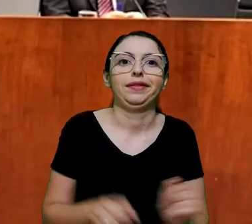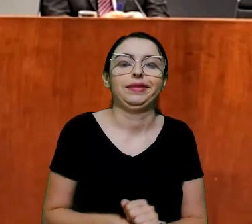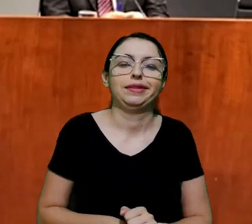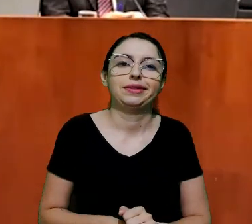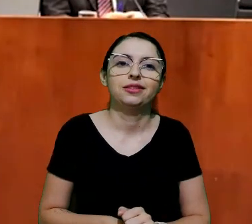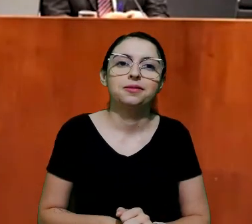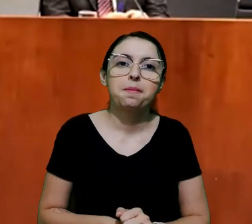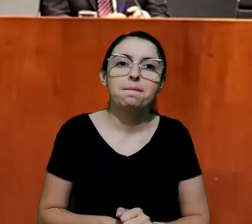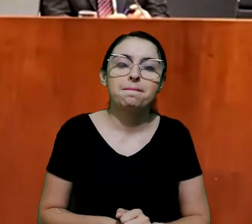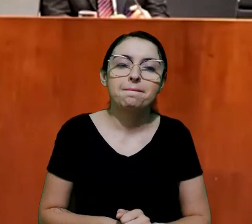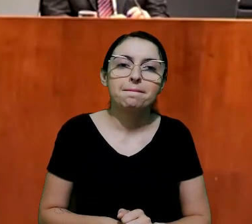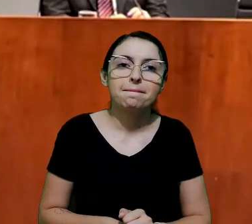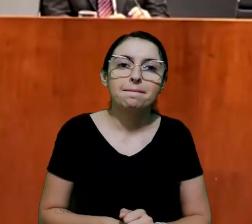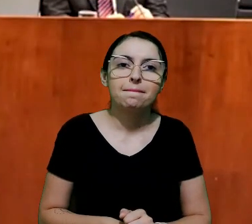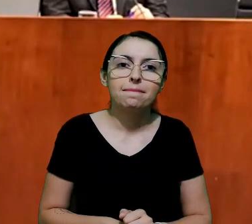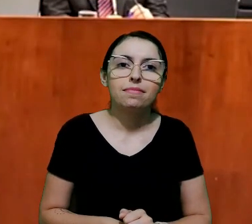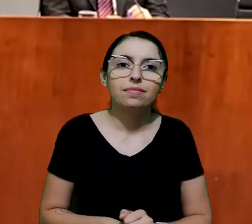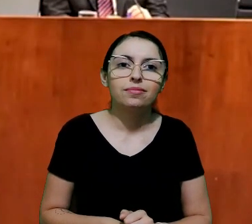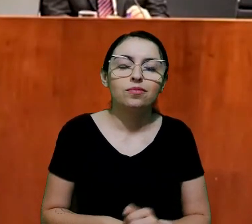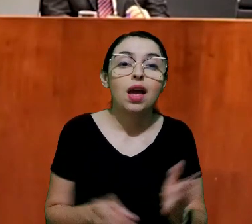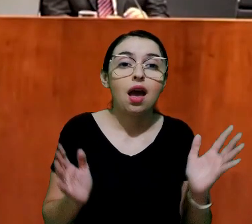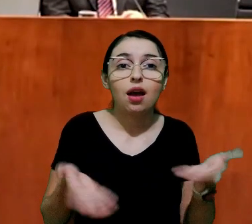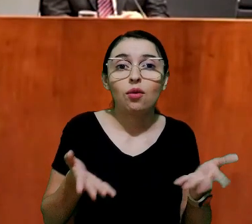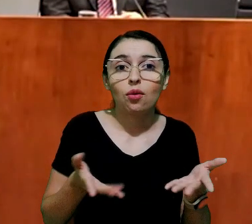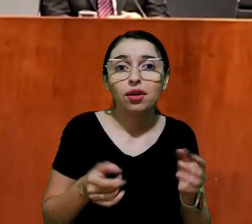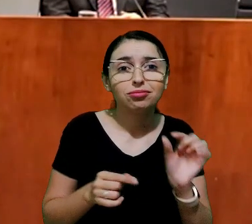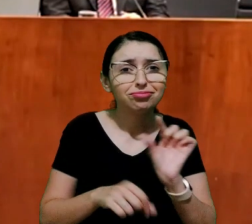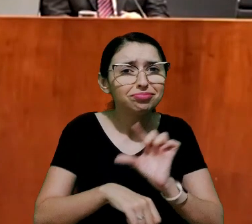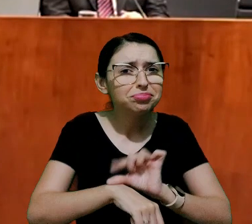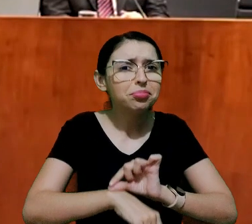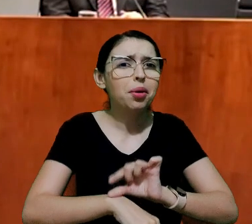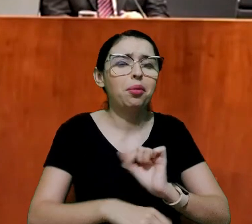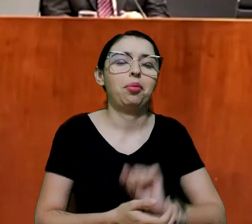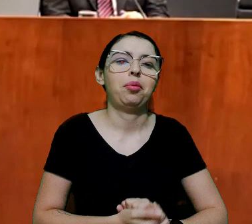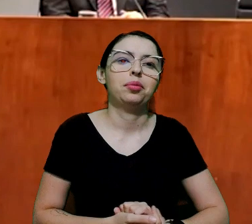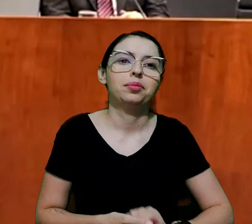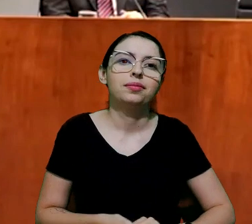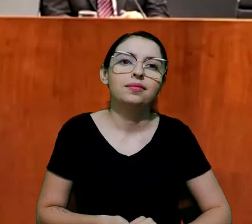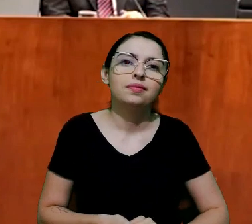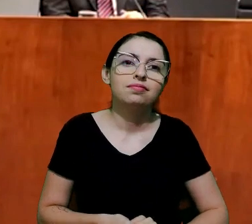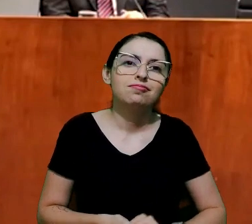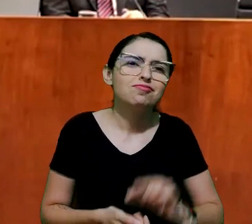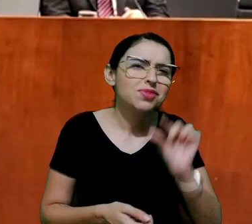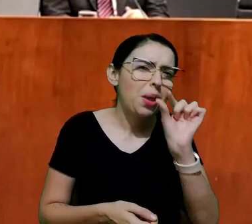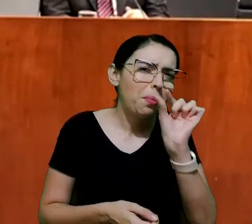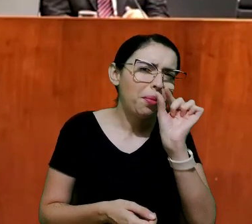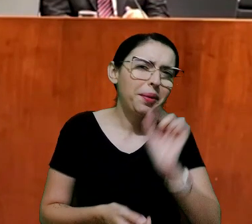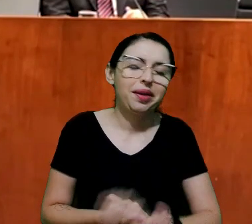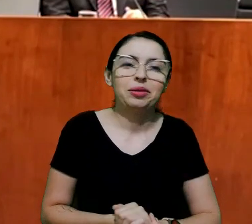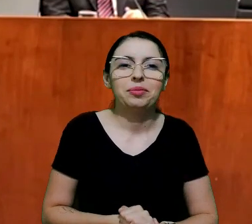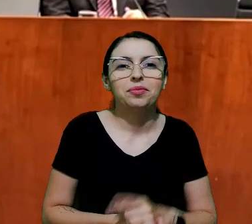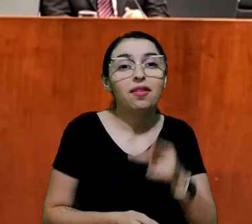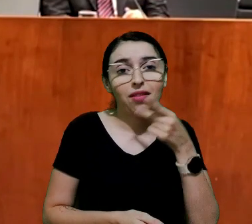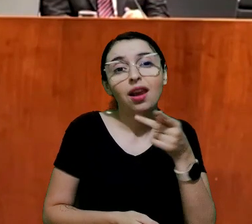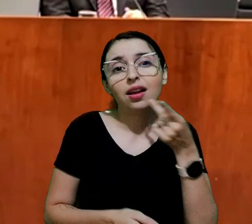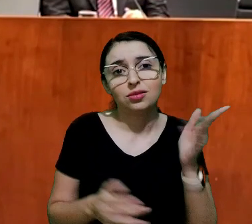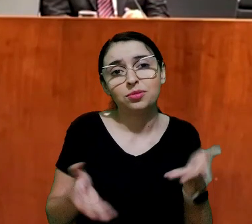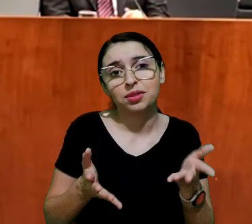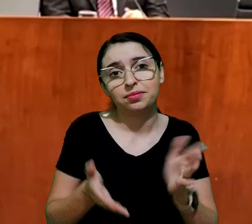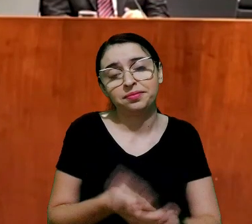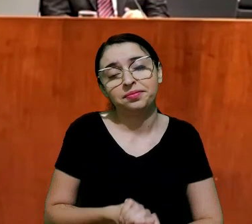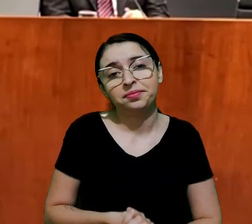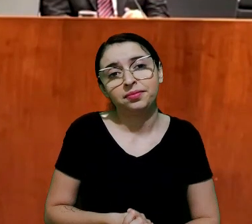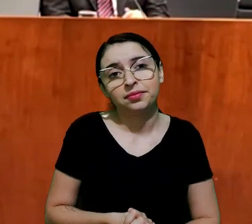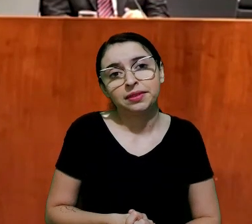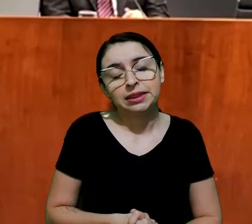Está chegando essa hora. Está chegando a hora. Falta pouco. Falta assim um tris para chegar essa hora. Não é? Então,